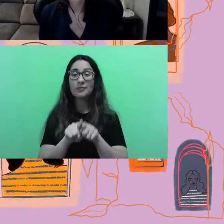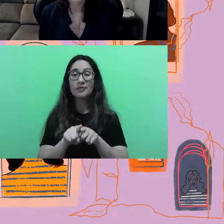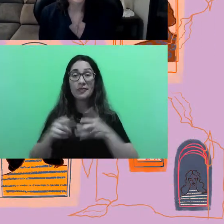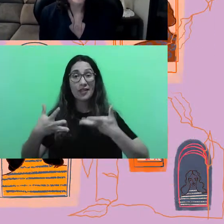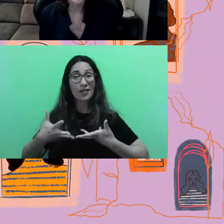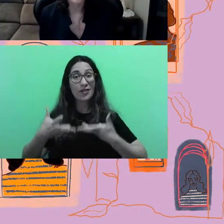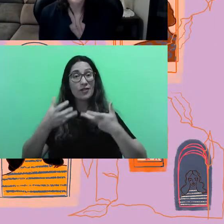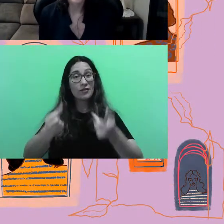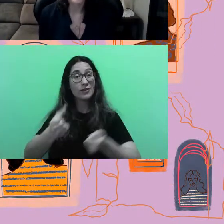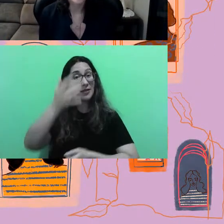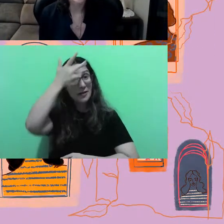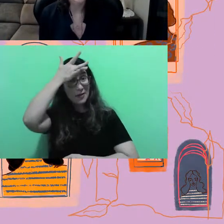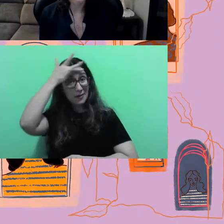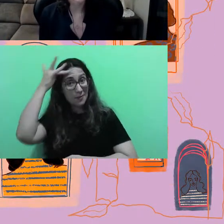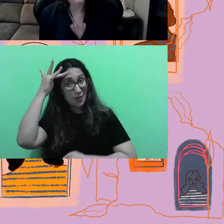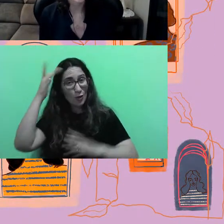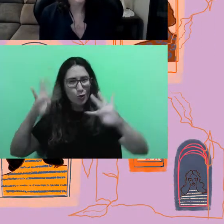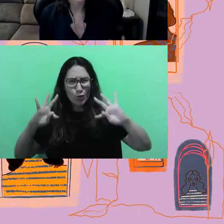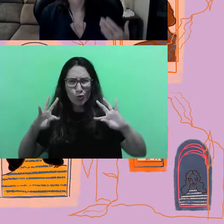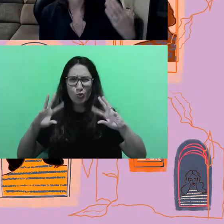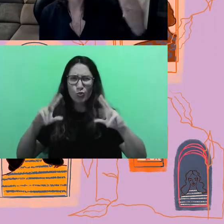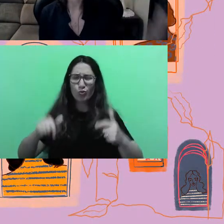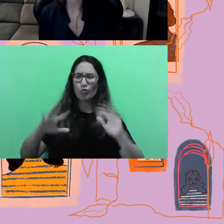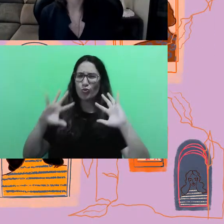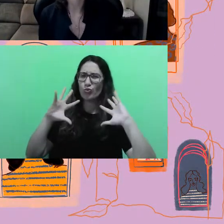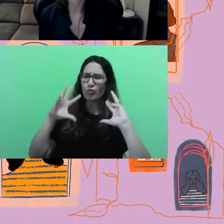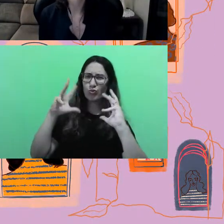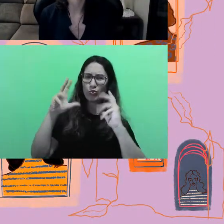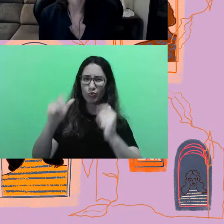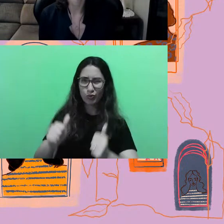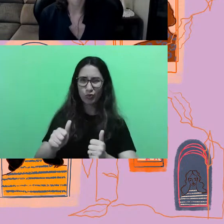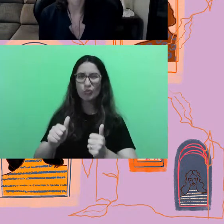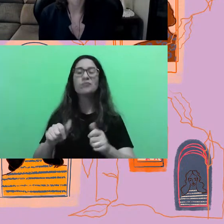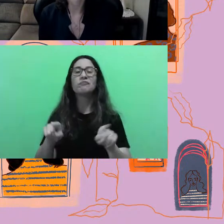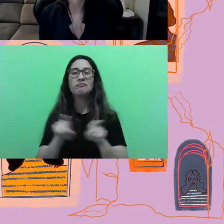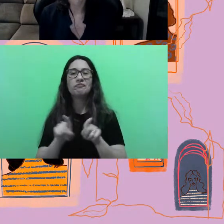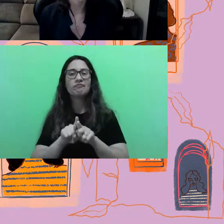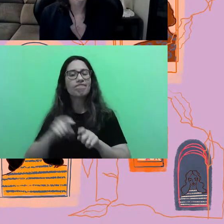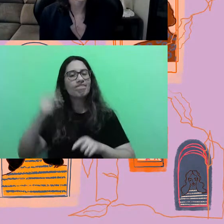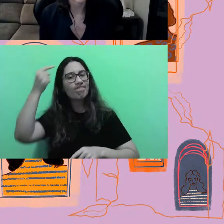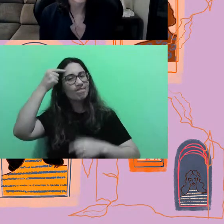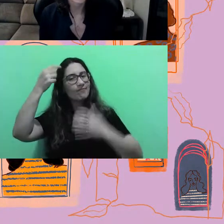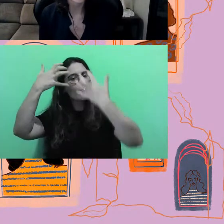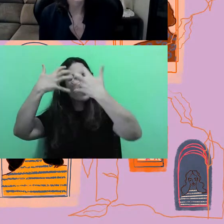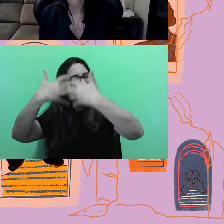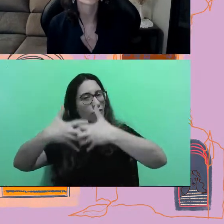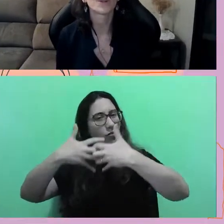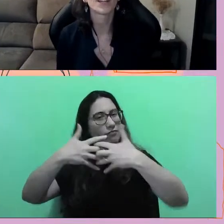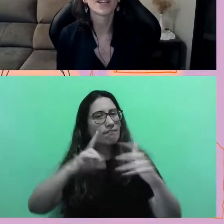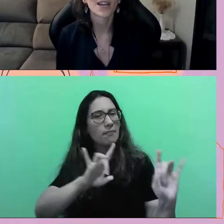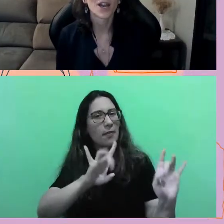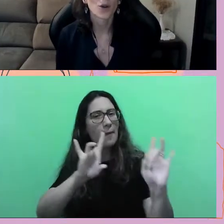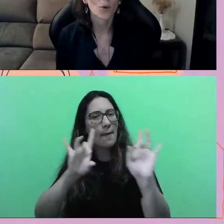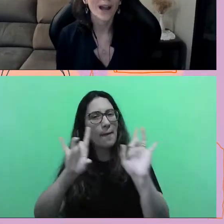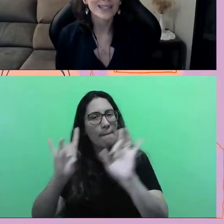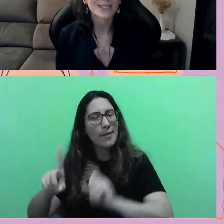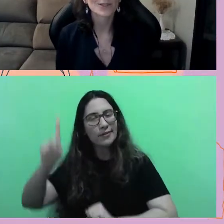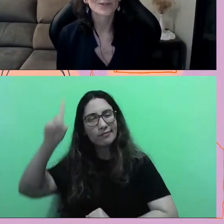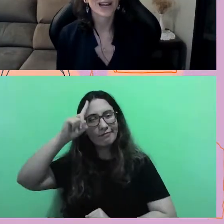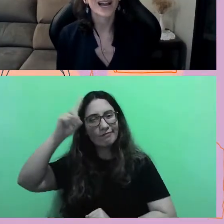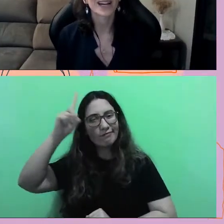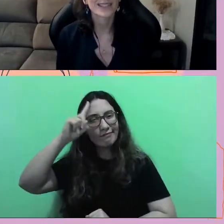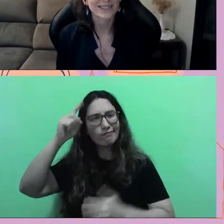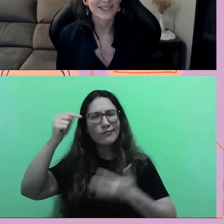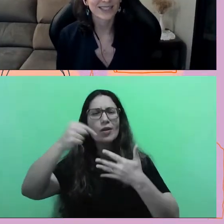Convidar a todas, todos e todes, né, que a gente faça sempre essas reflexões diariamente, né, sobre quais